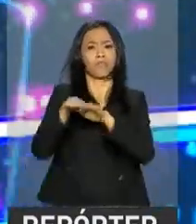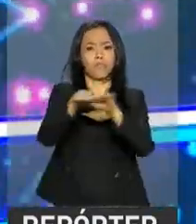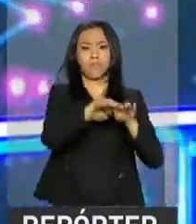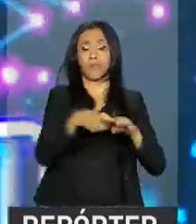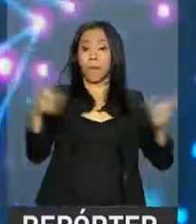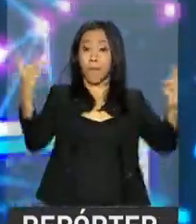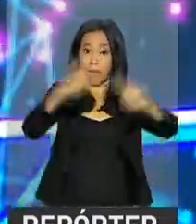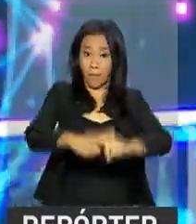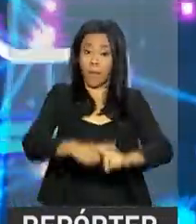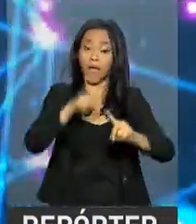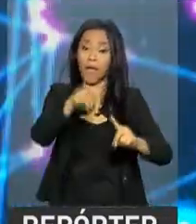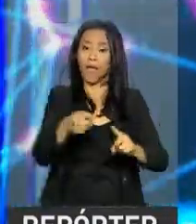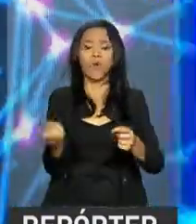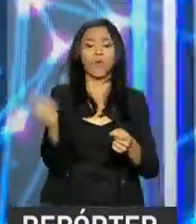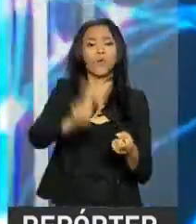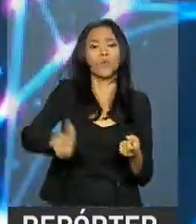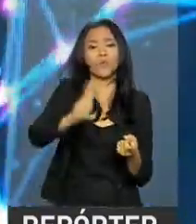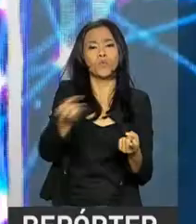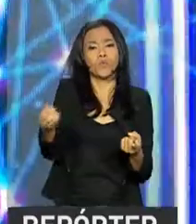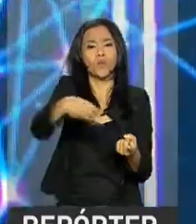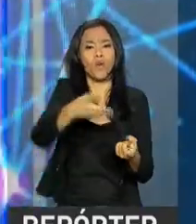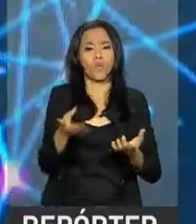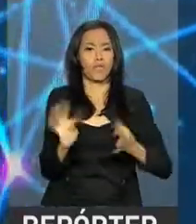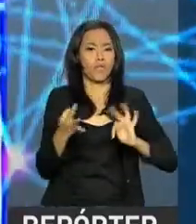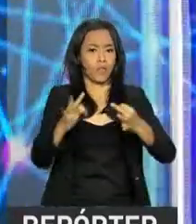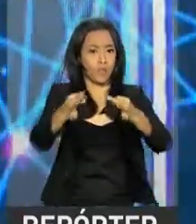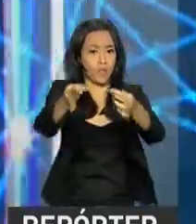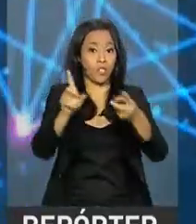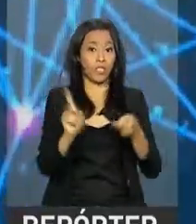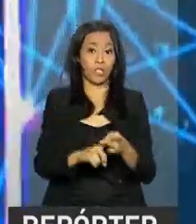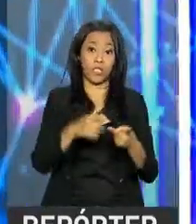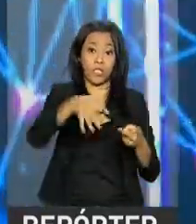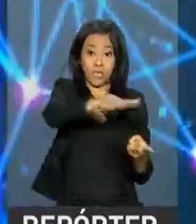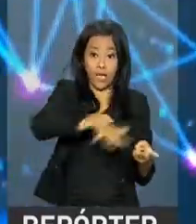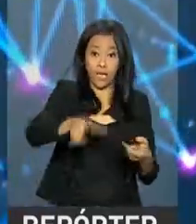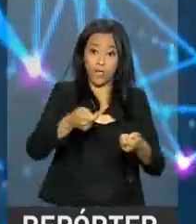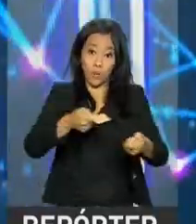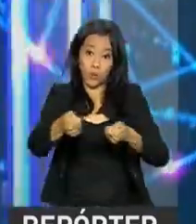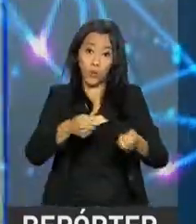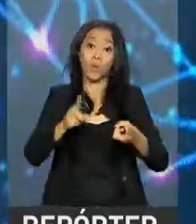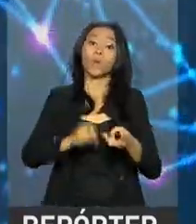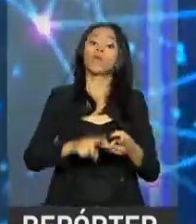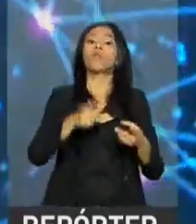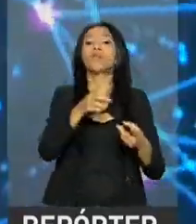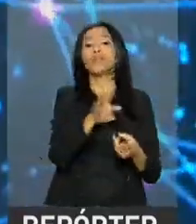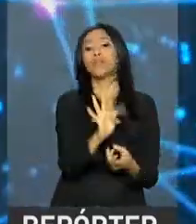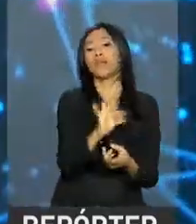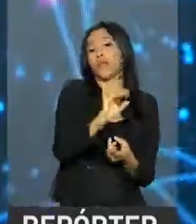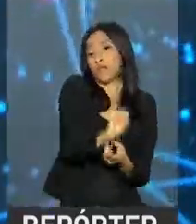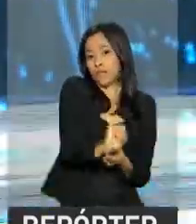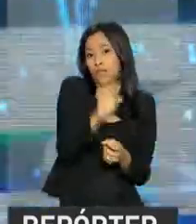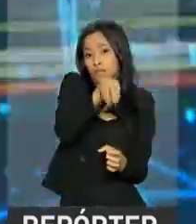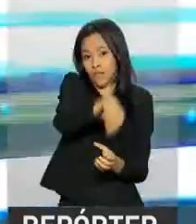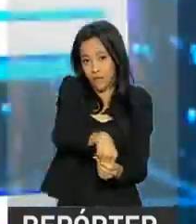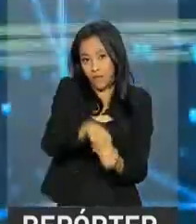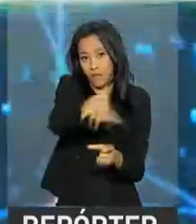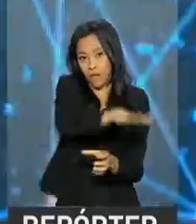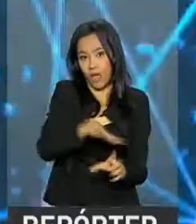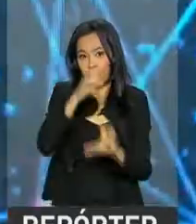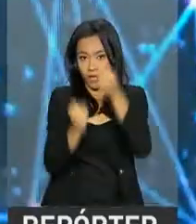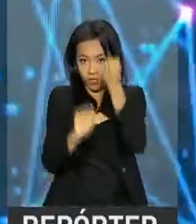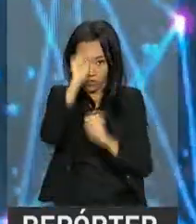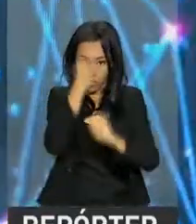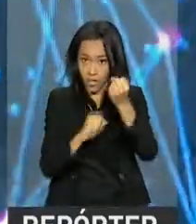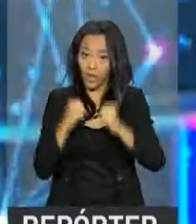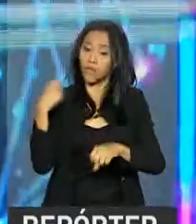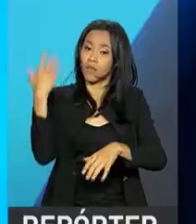implementar inovações tecnológicas em automação, controle e tecnologia da informação nos processos industriais